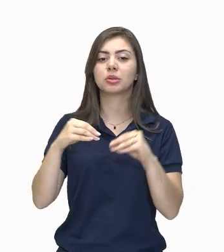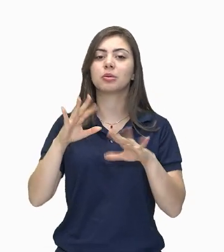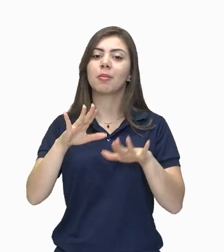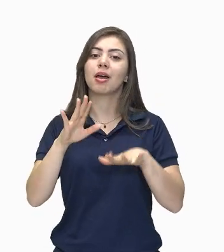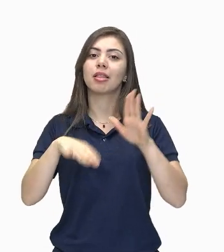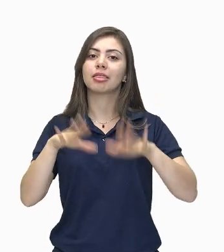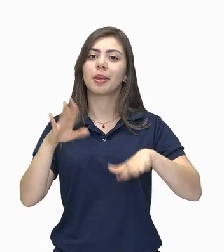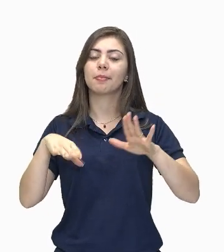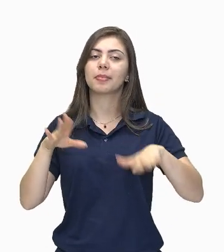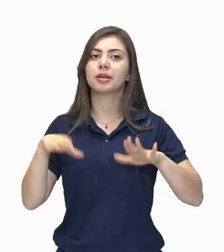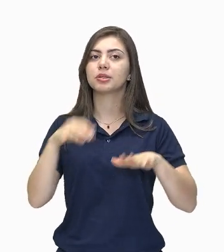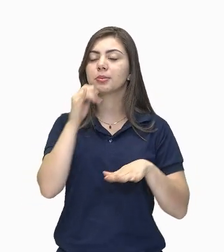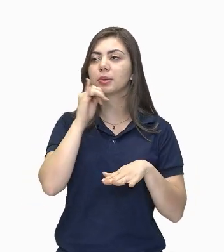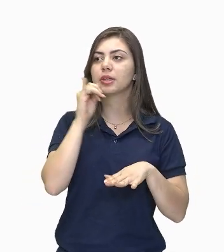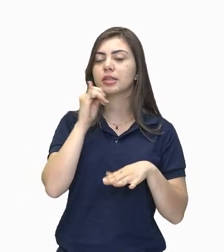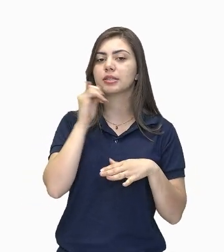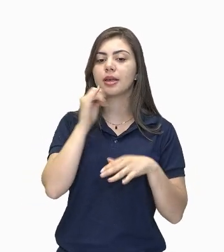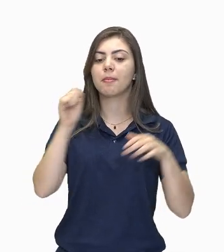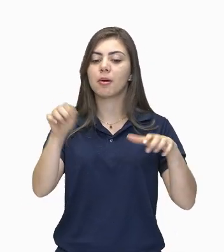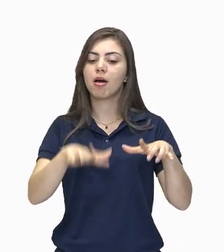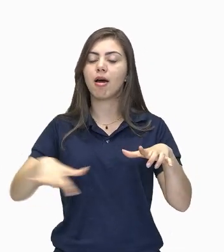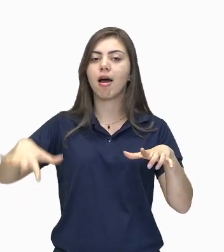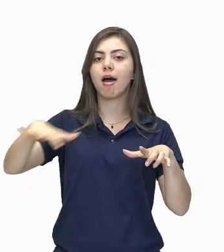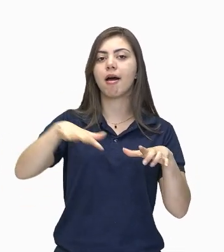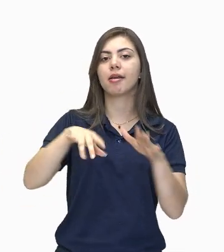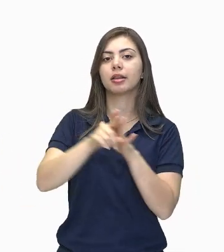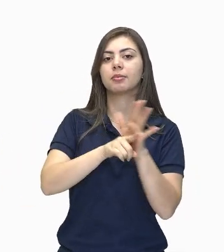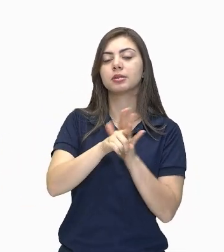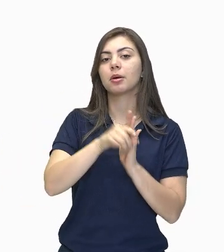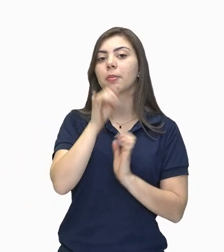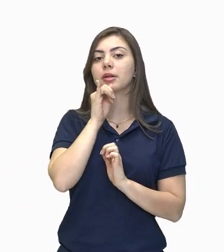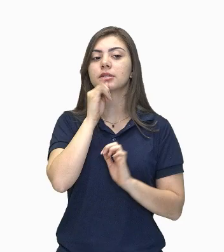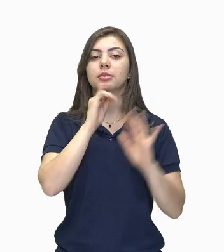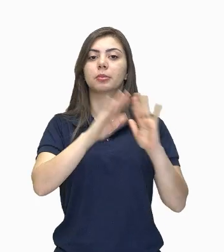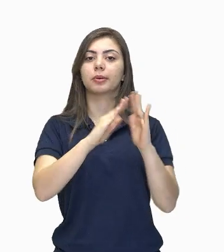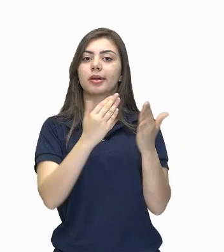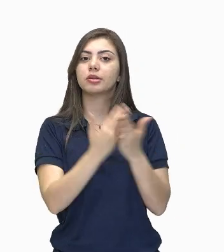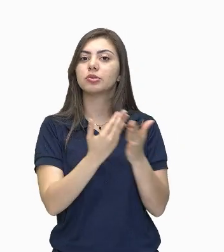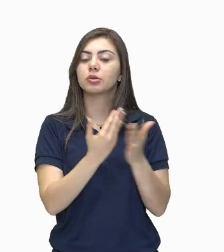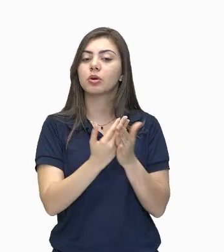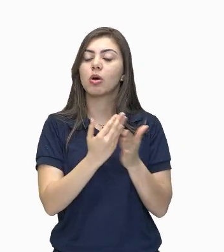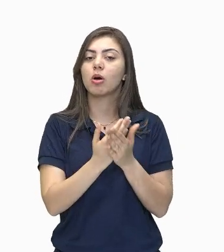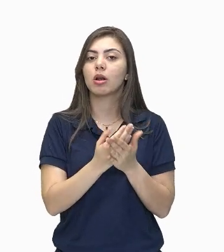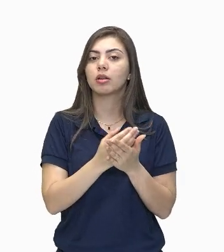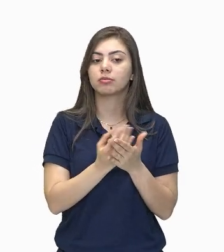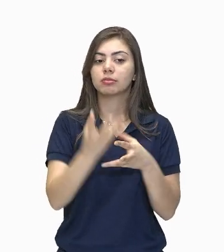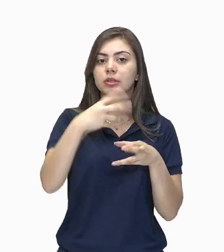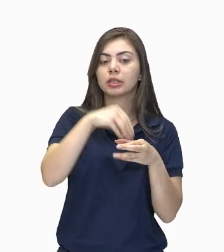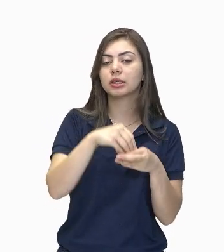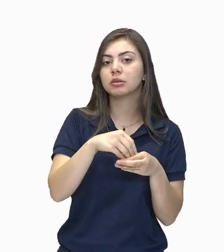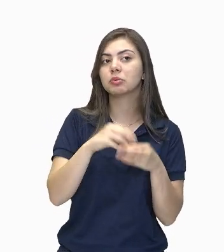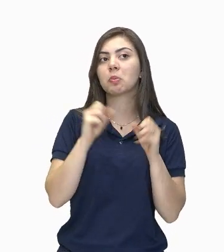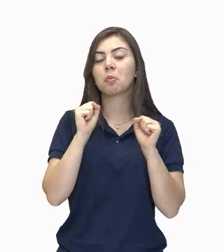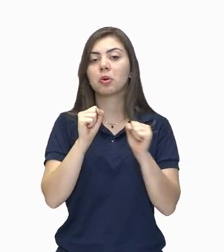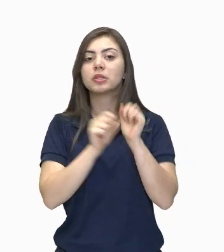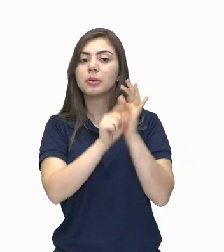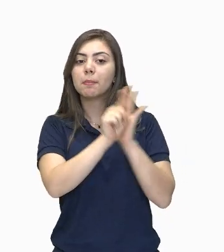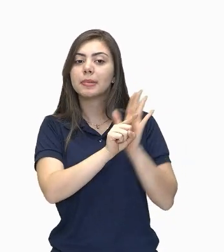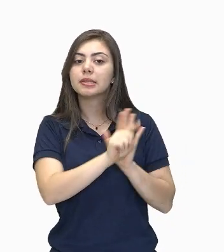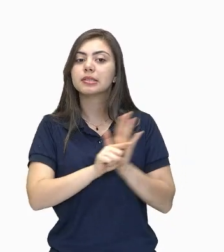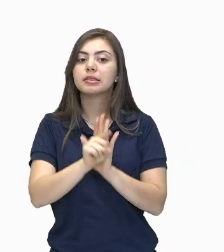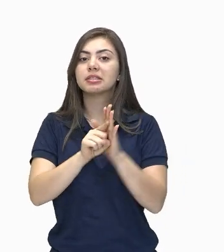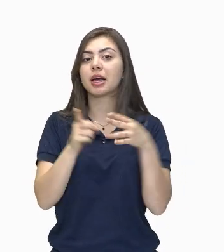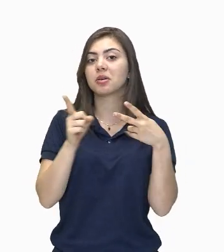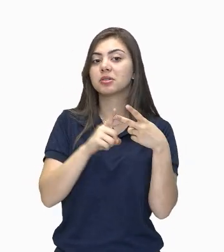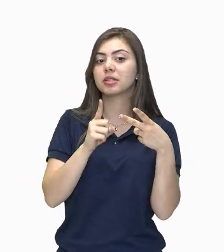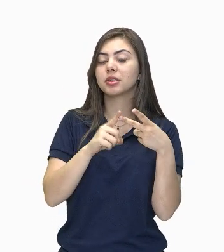do alcance da pesquisa, né? No caso de uma escola, nós podemos fazer uma pesquisa censitária, né,